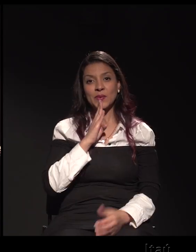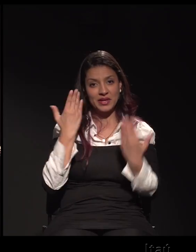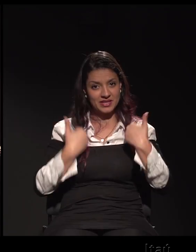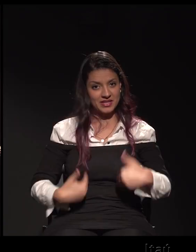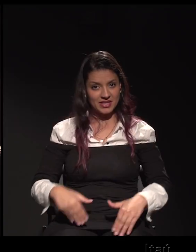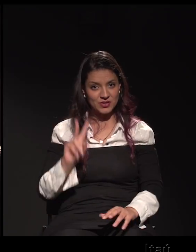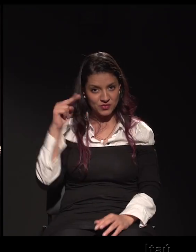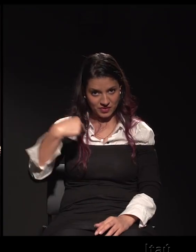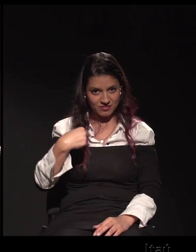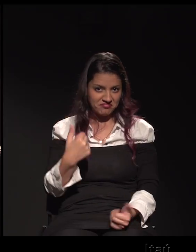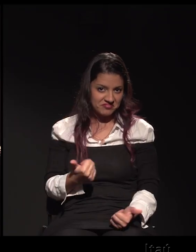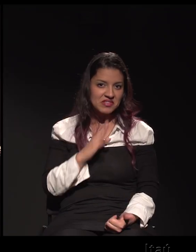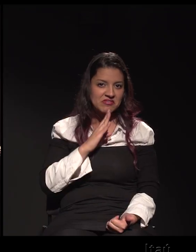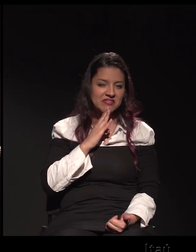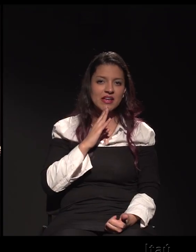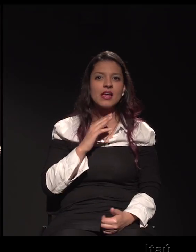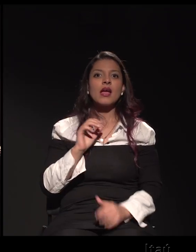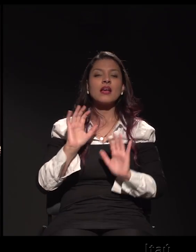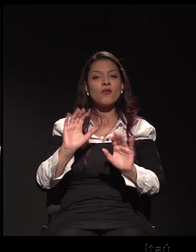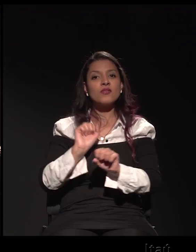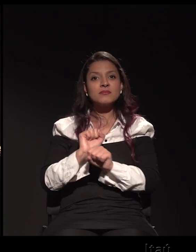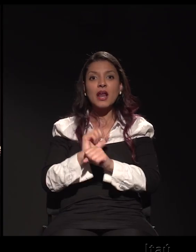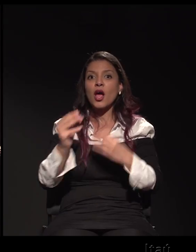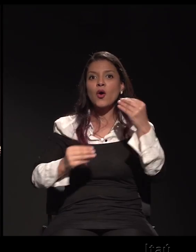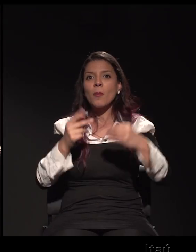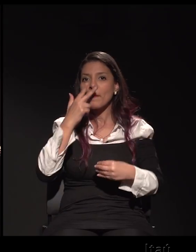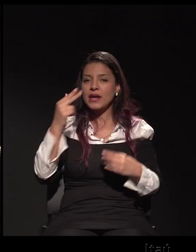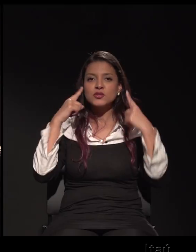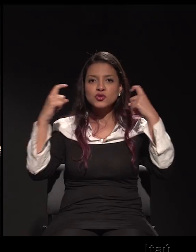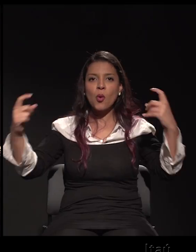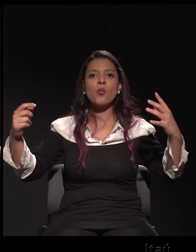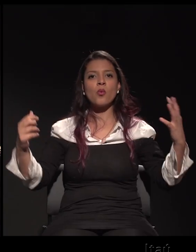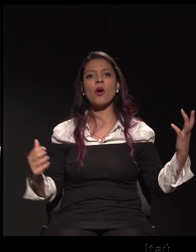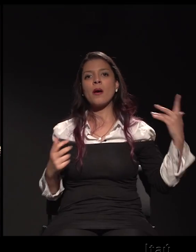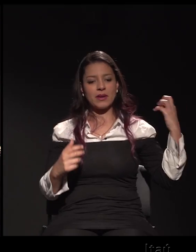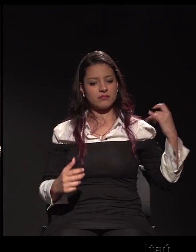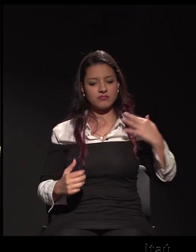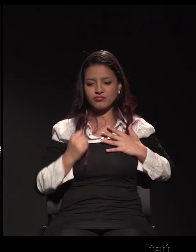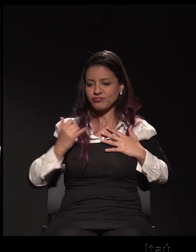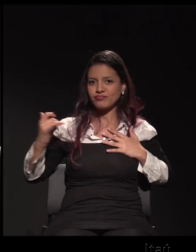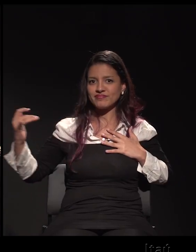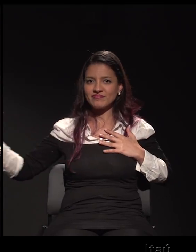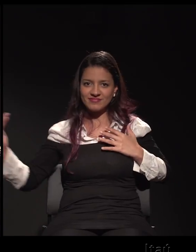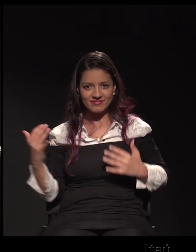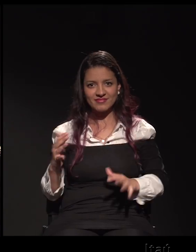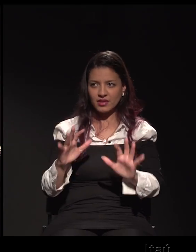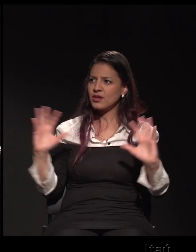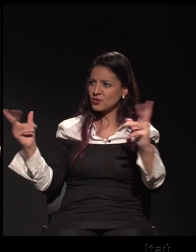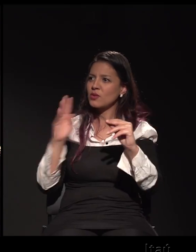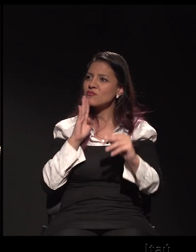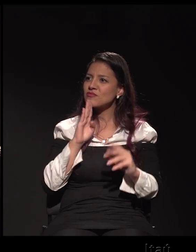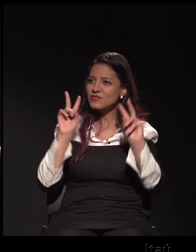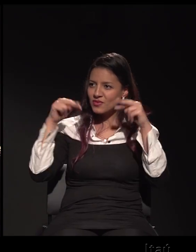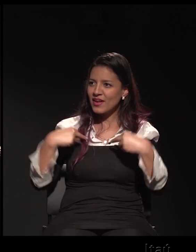eu posso fazer tudo e deixar que as coisas passem por mim. Todo mundo aqui é um corpo de apazão agora? Todo mundo sabe quem é.